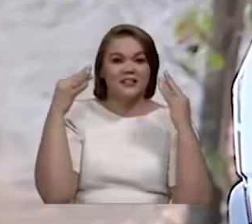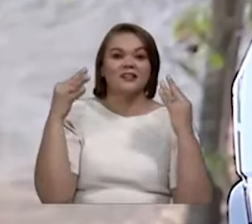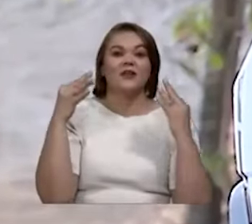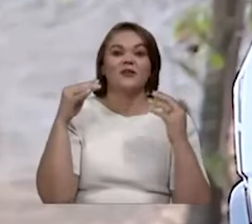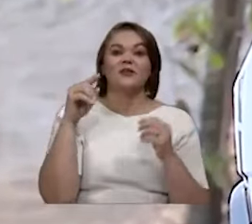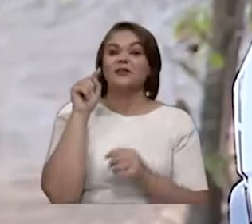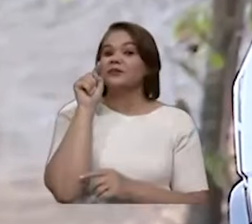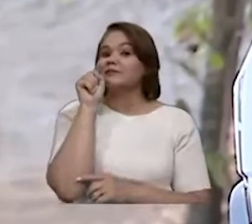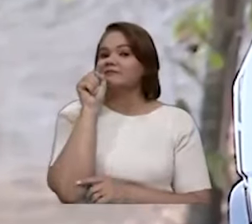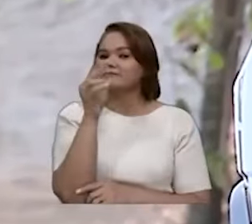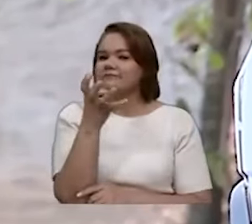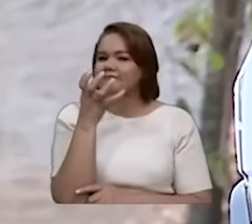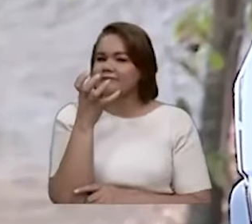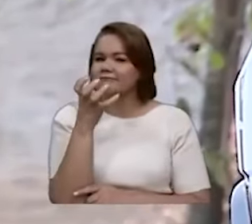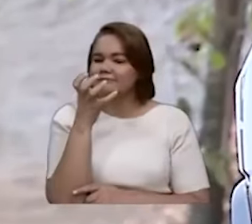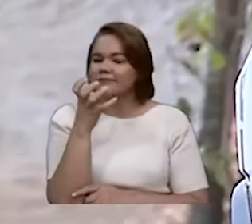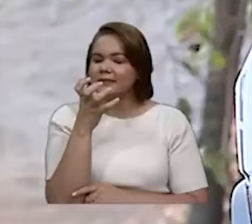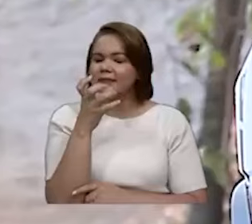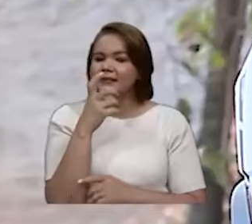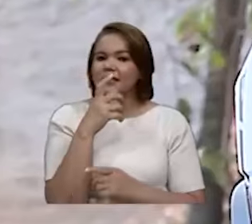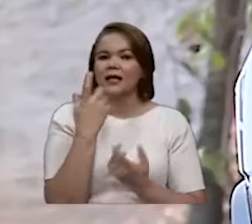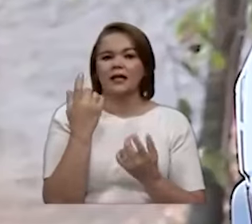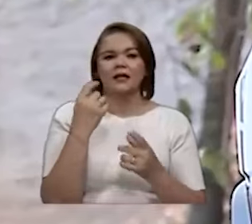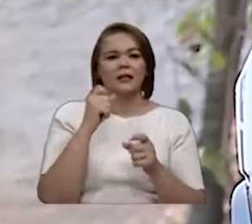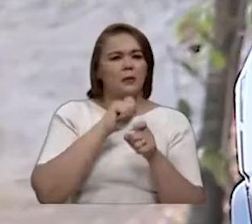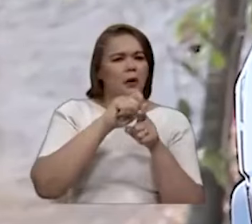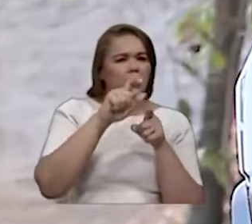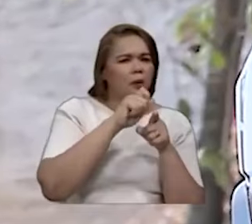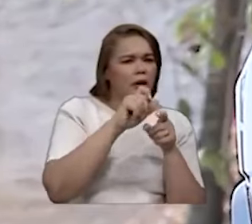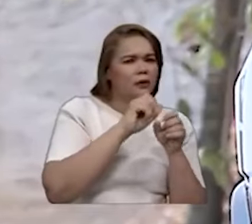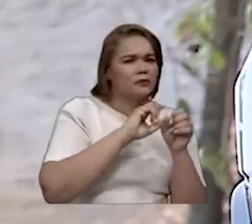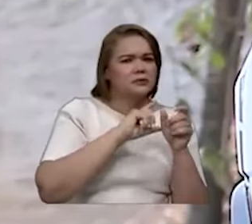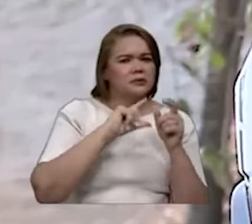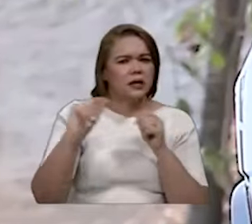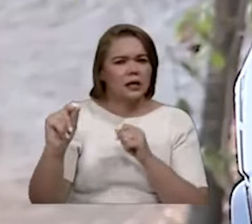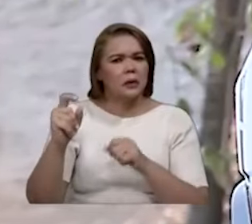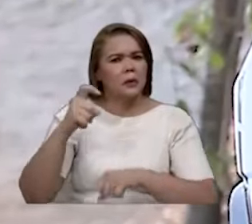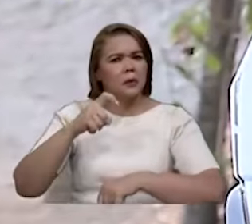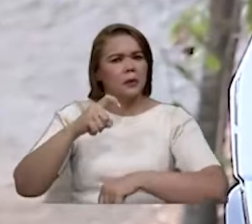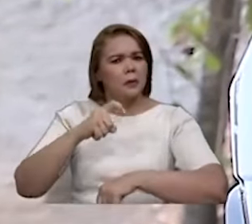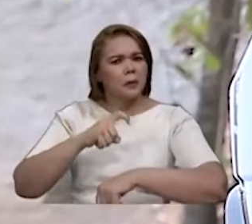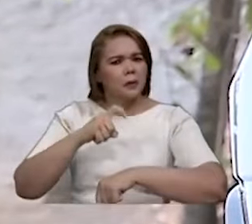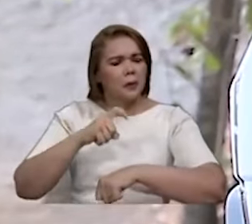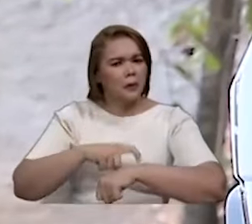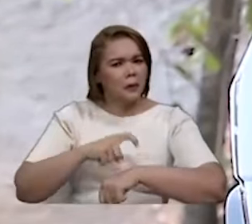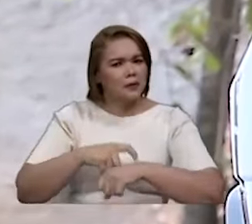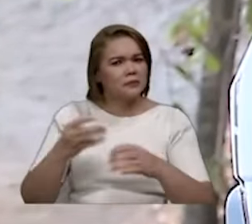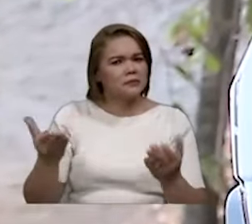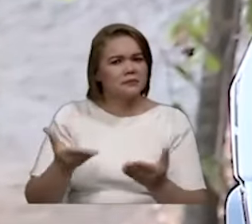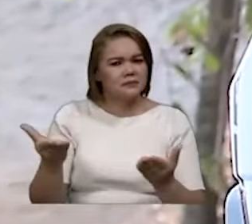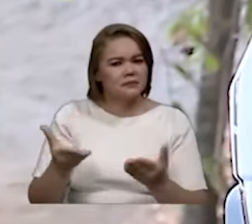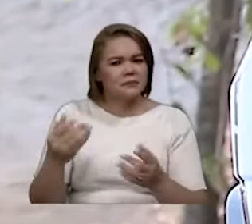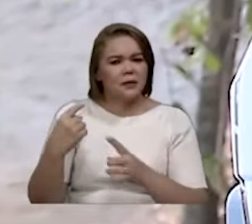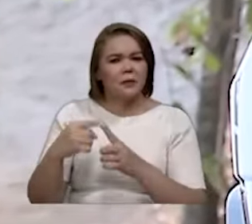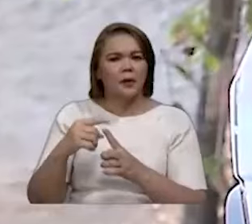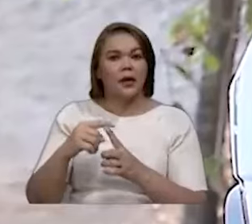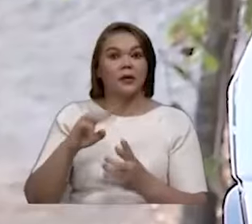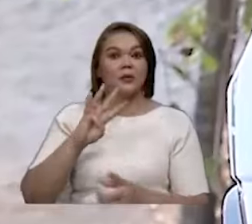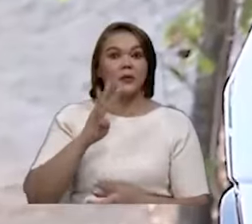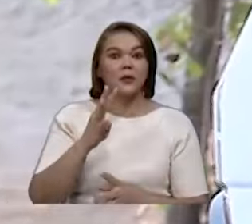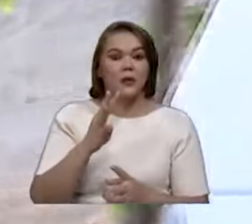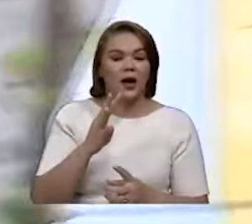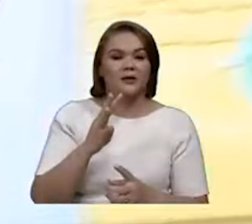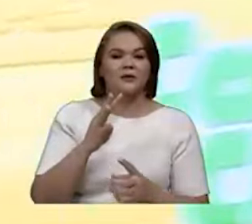você que quer sair do aluguel, o momento pode ser esse agora. Sabe por quê? Porque só no quarto prêmio